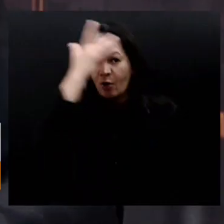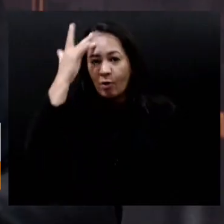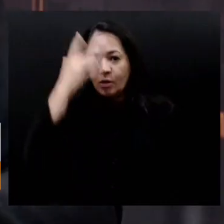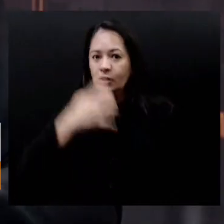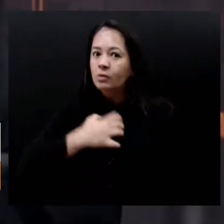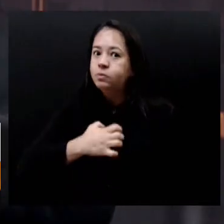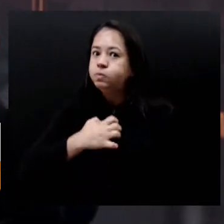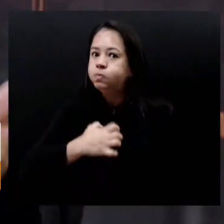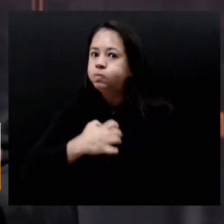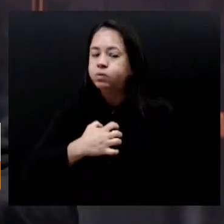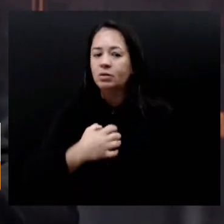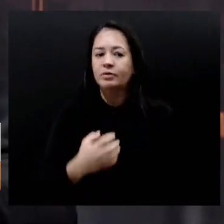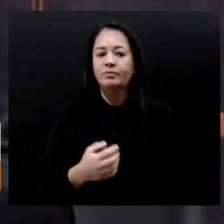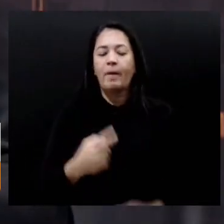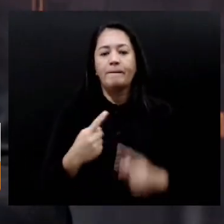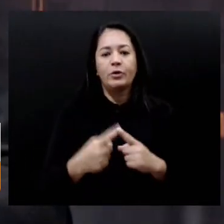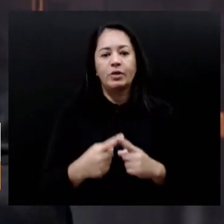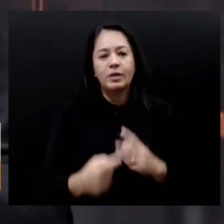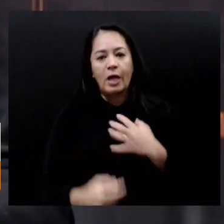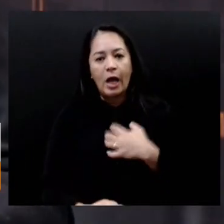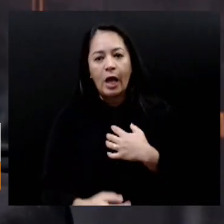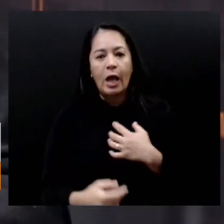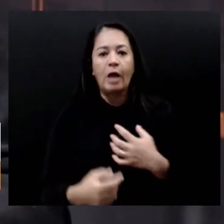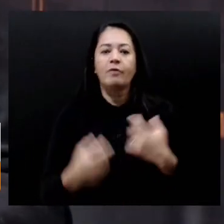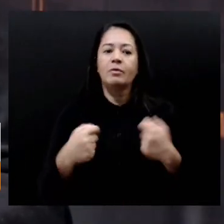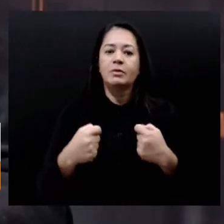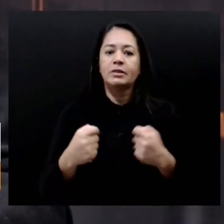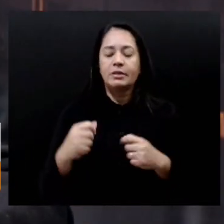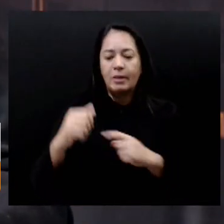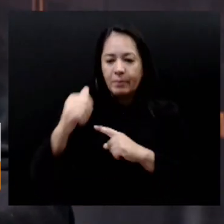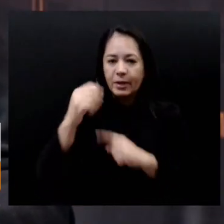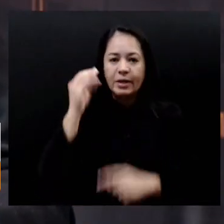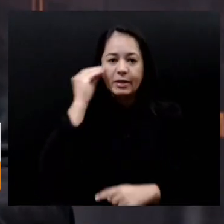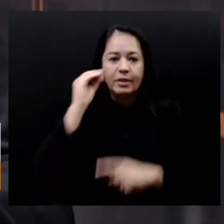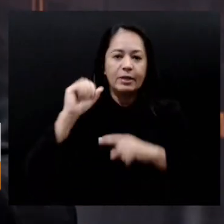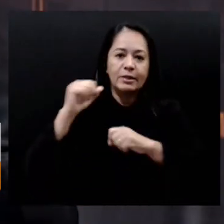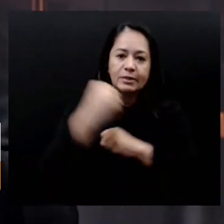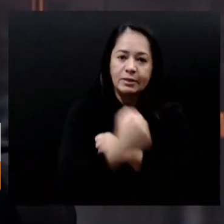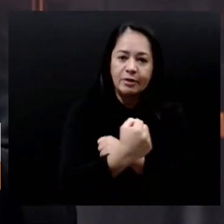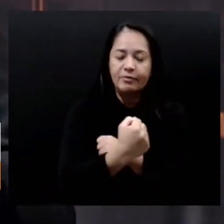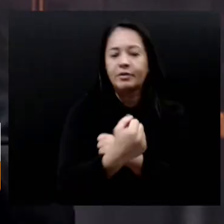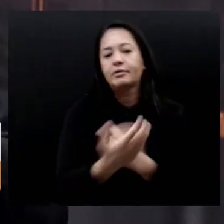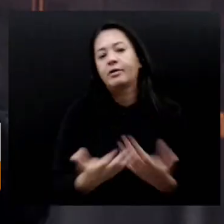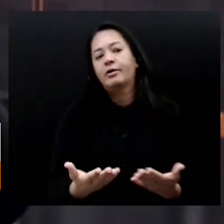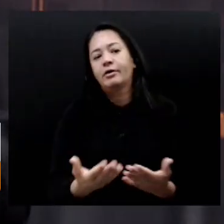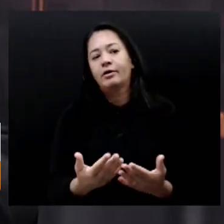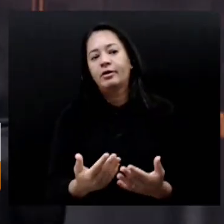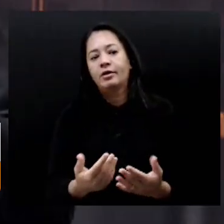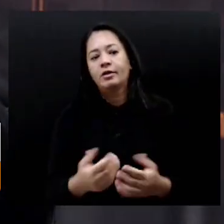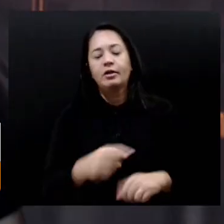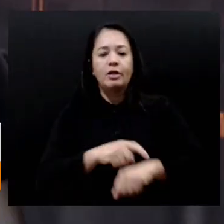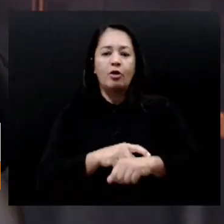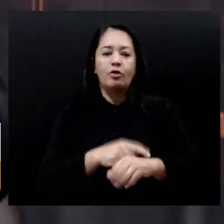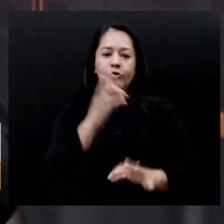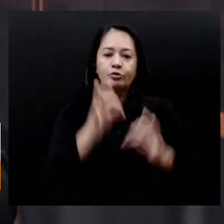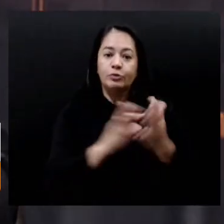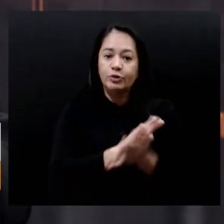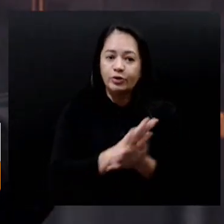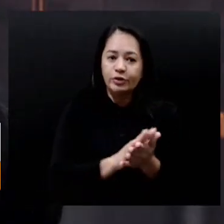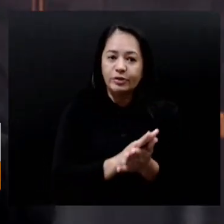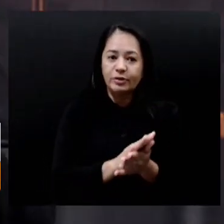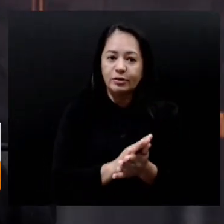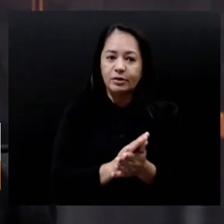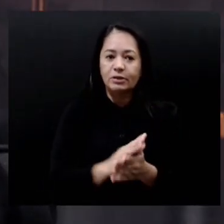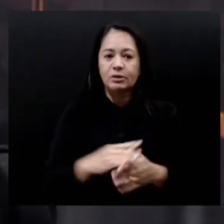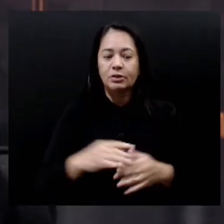se defender, para se colocar, no caso de uma injustiça, Sim. faz muito sentido eu ter esse ímpeto, esse